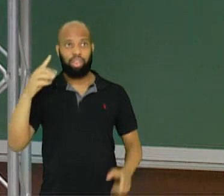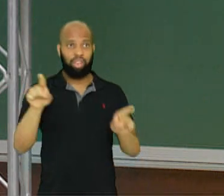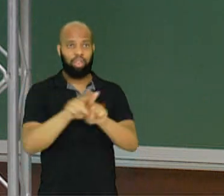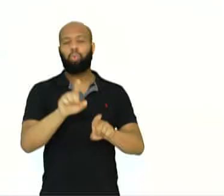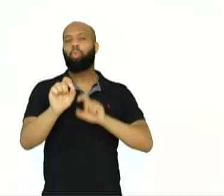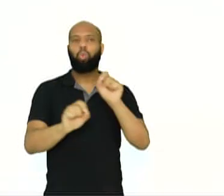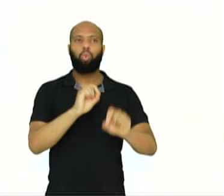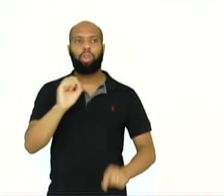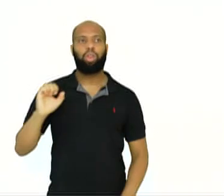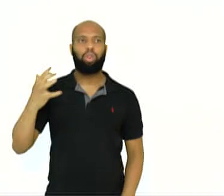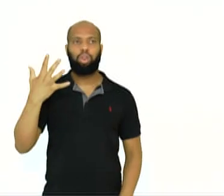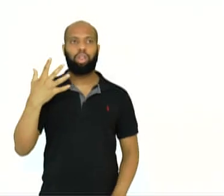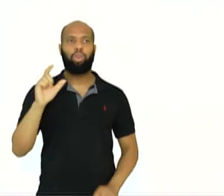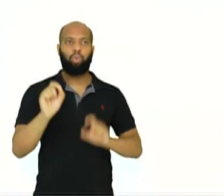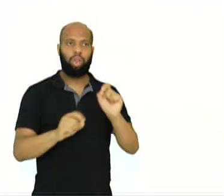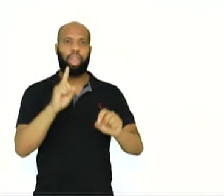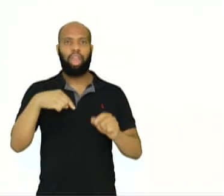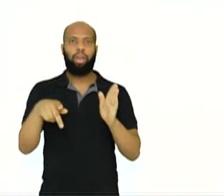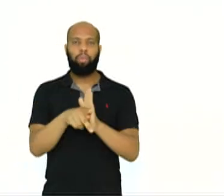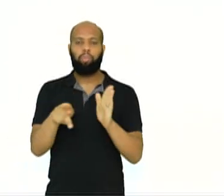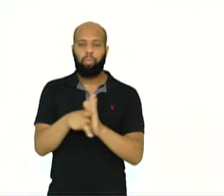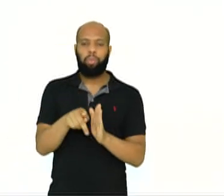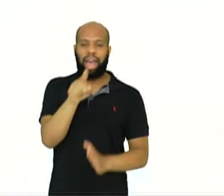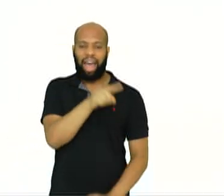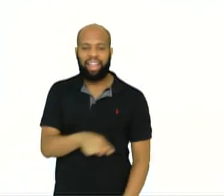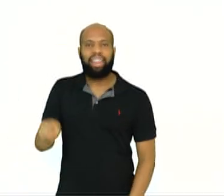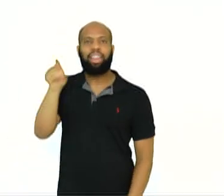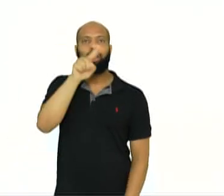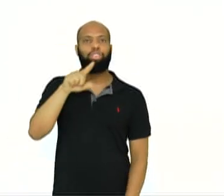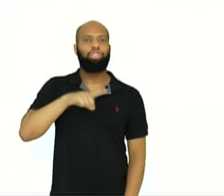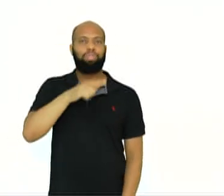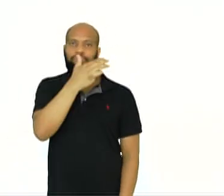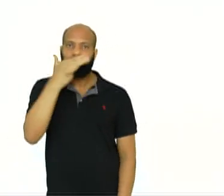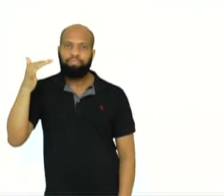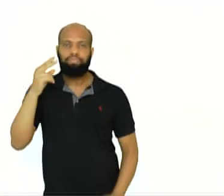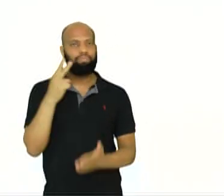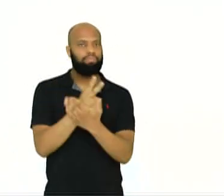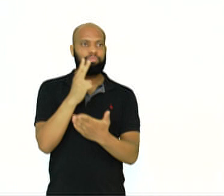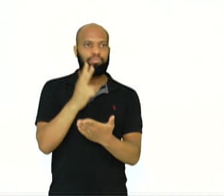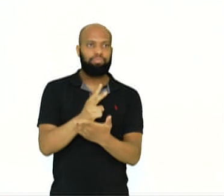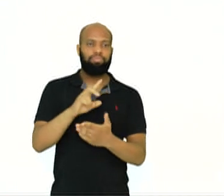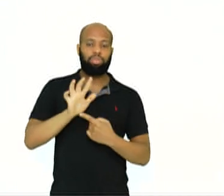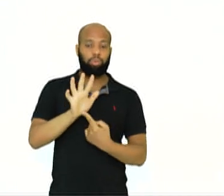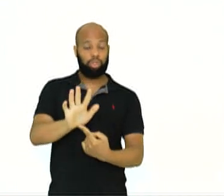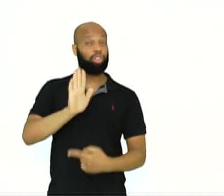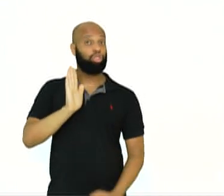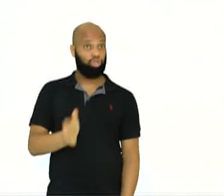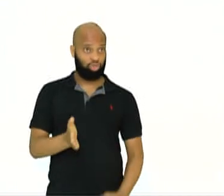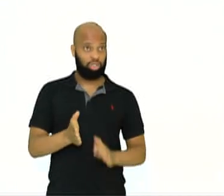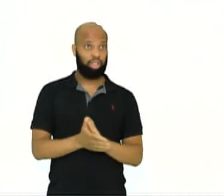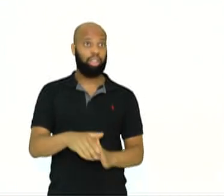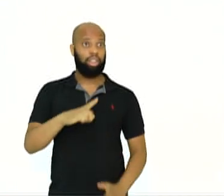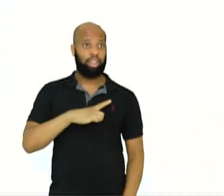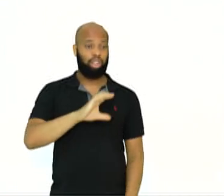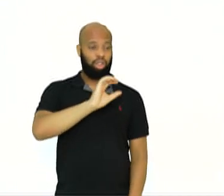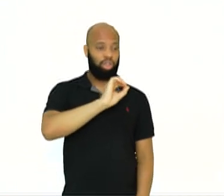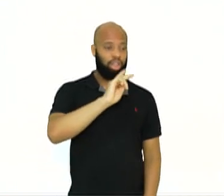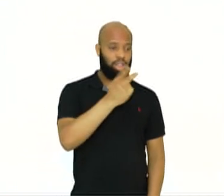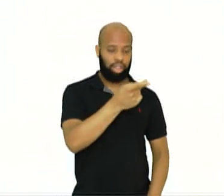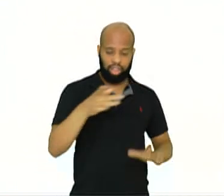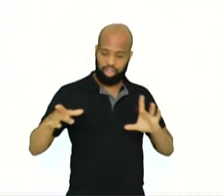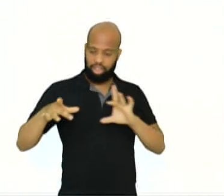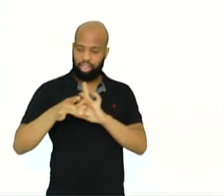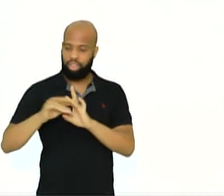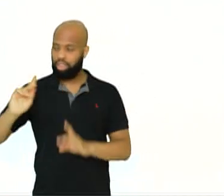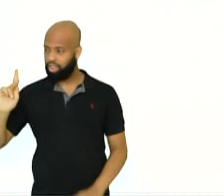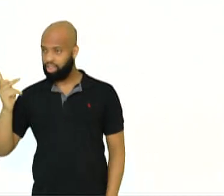também em anéis aromáticos essa substituição. É o mesmo procedimento que eu demonstrei acima. O OH se liga ao